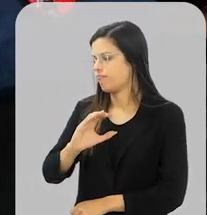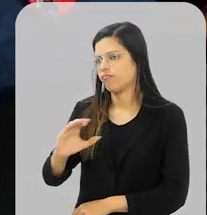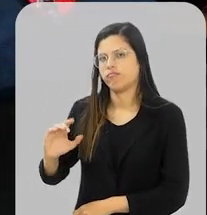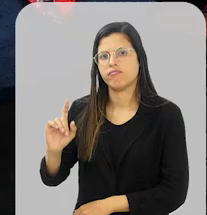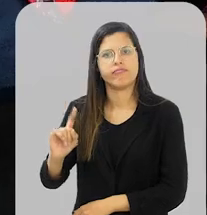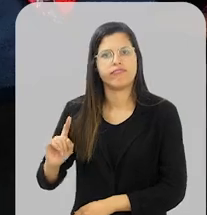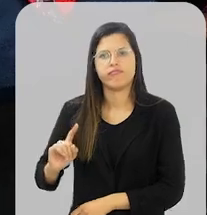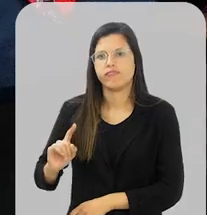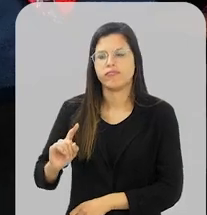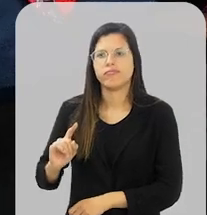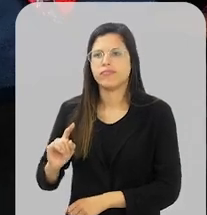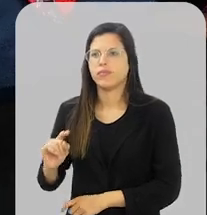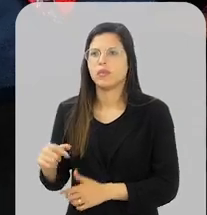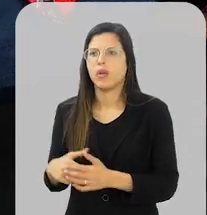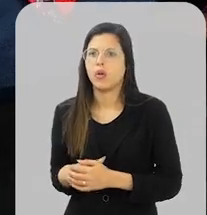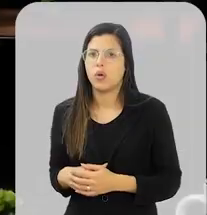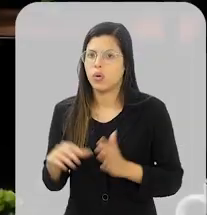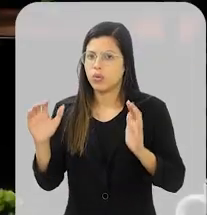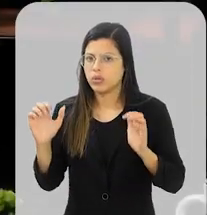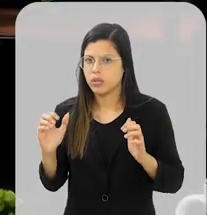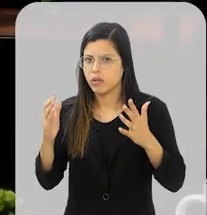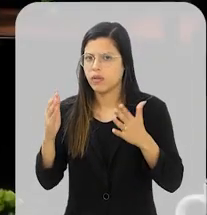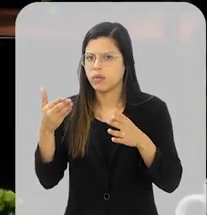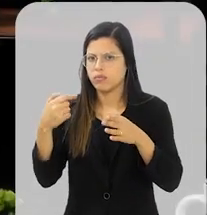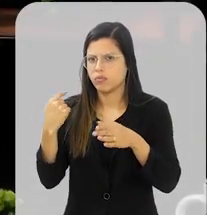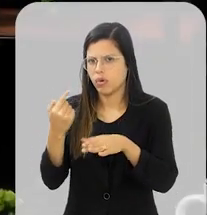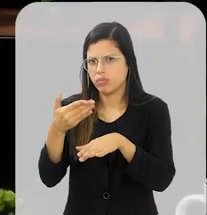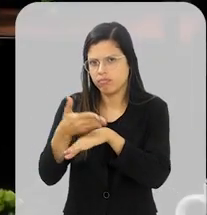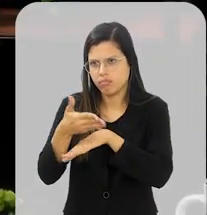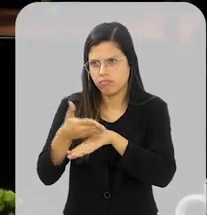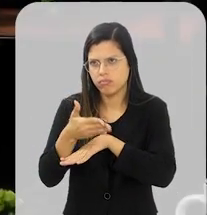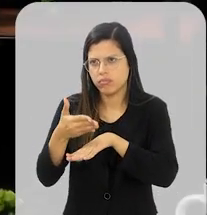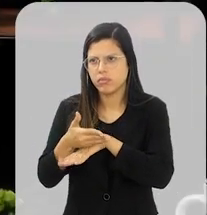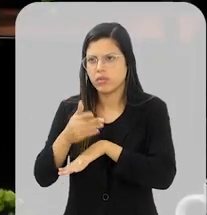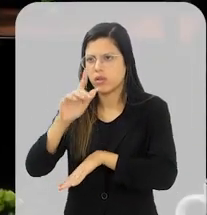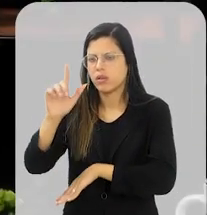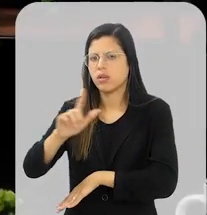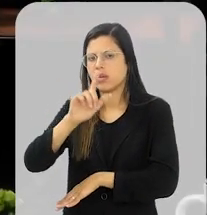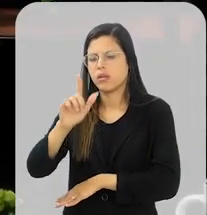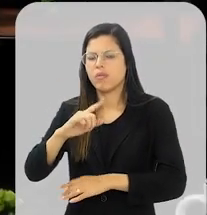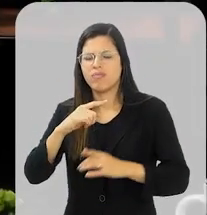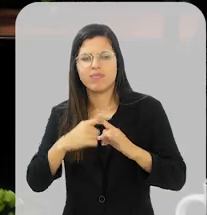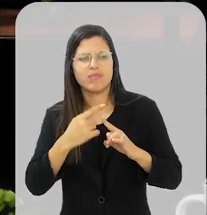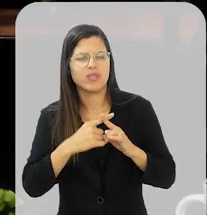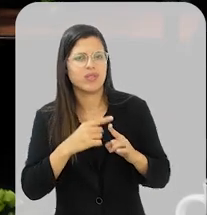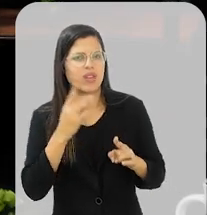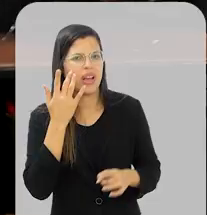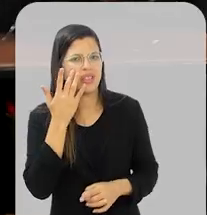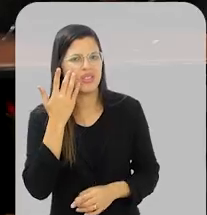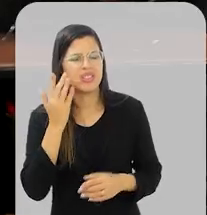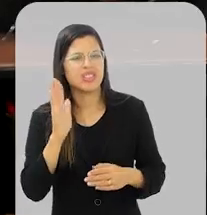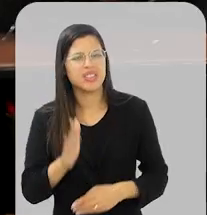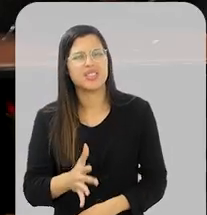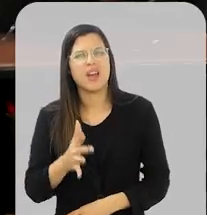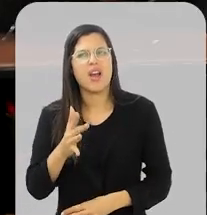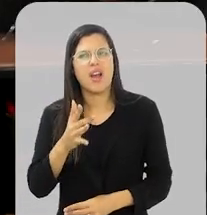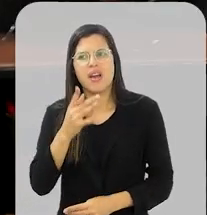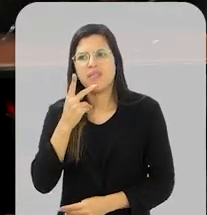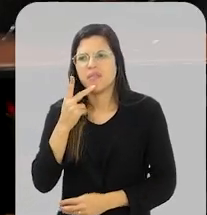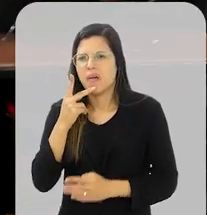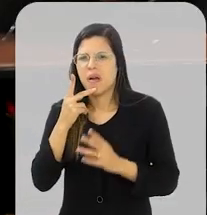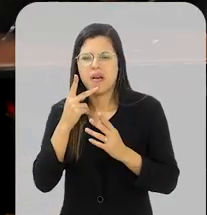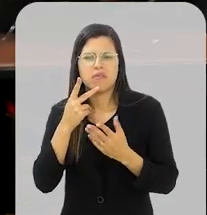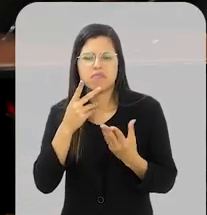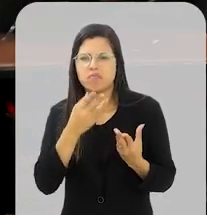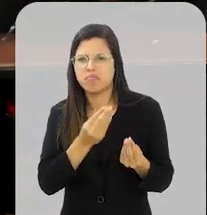muito procurados. Assim, nos eventos que a gente participa, né, que leva essa É porque eu acho literatura. que já é uma coisa que já se